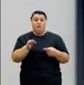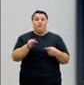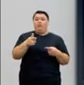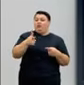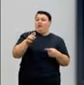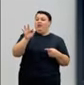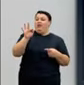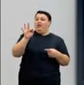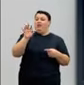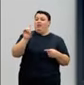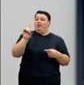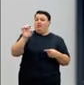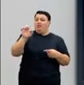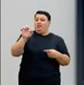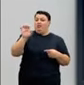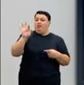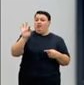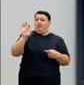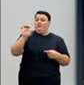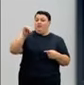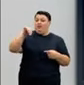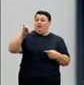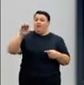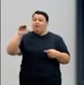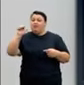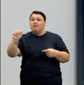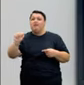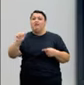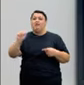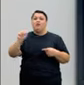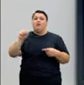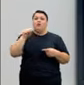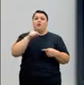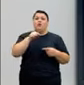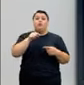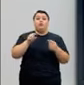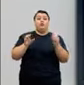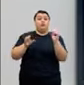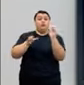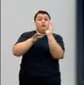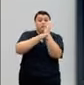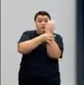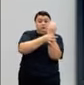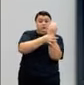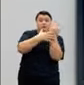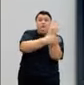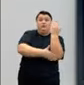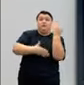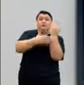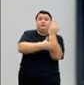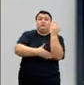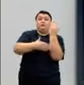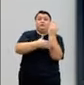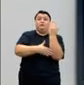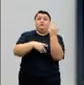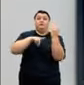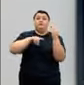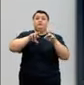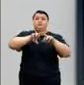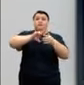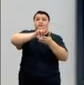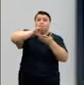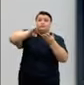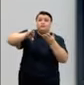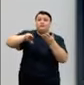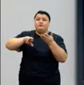Bom, os anticorpos, eles atingem de diferentes formas o agente que causou a sua produção, né? Que seria